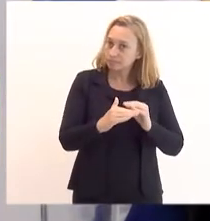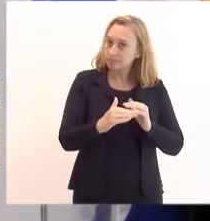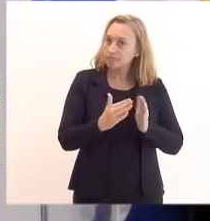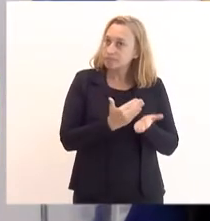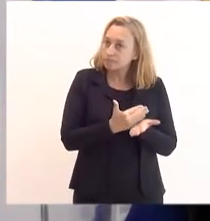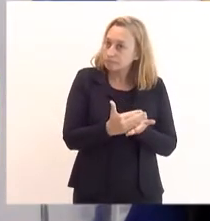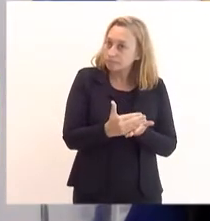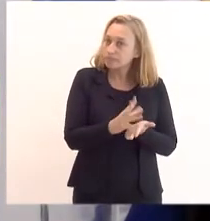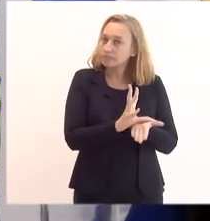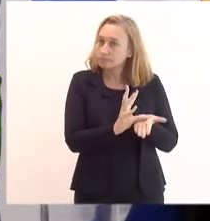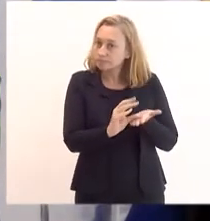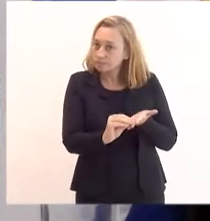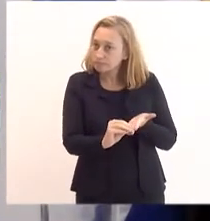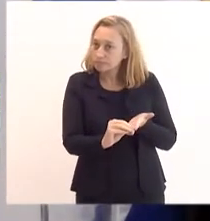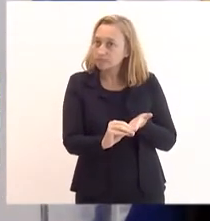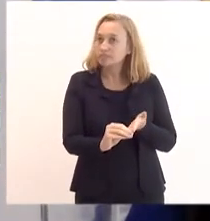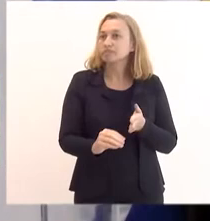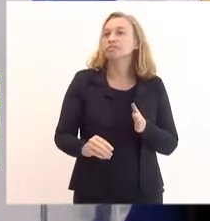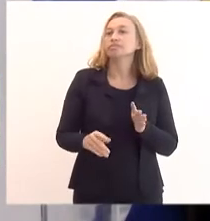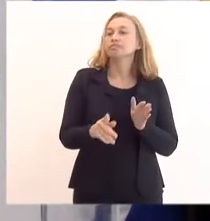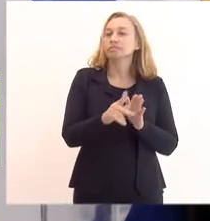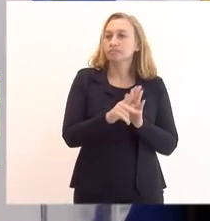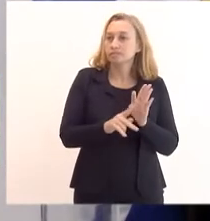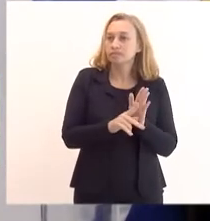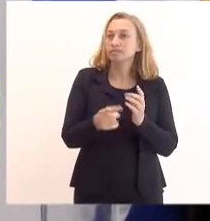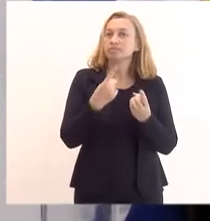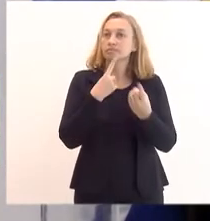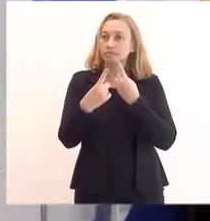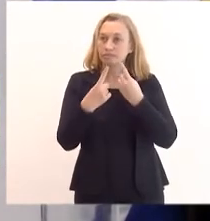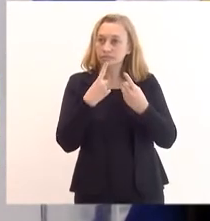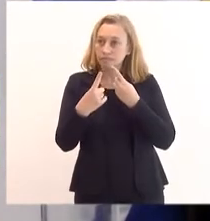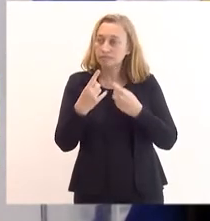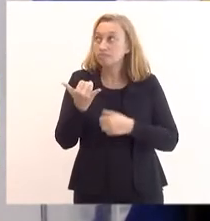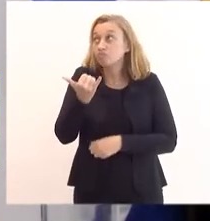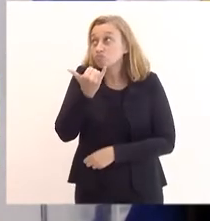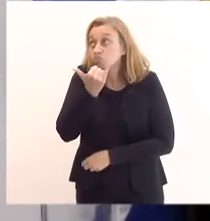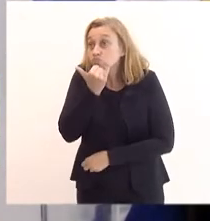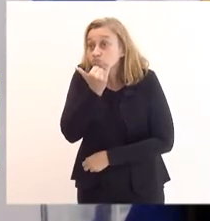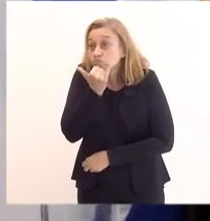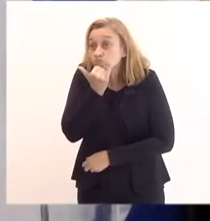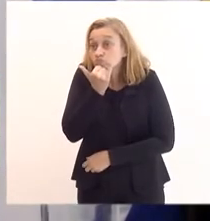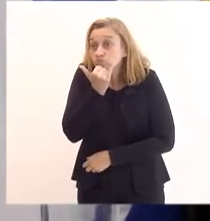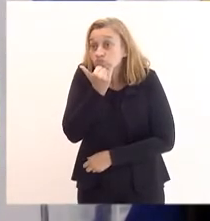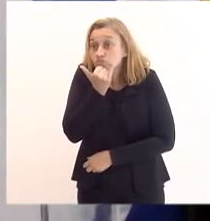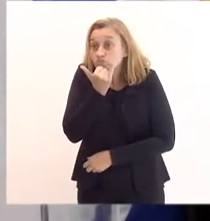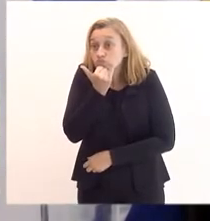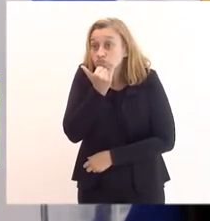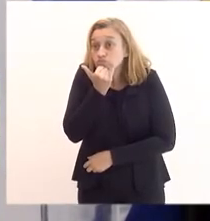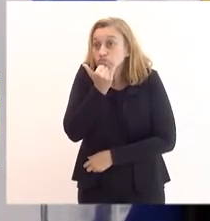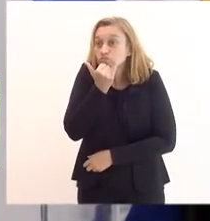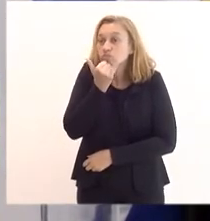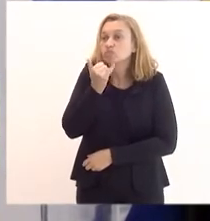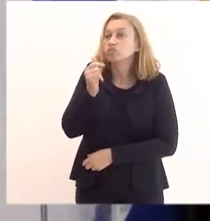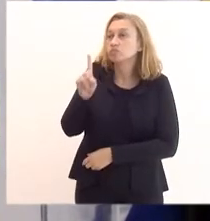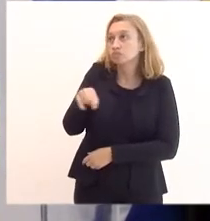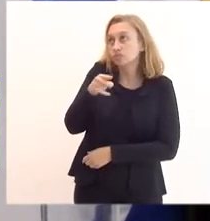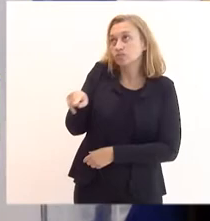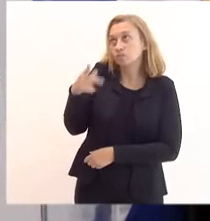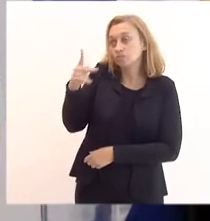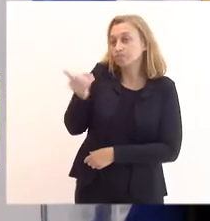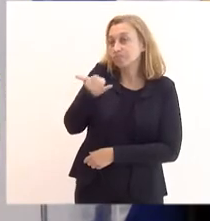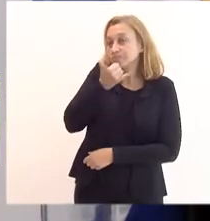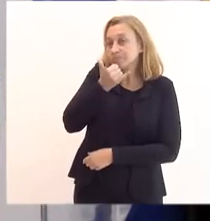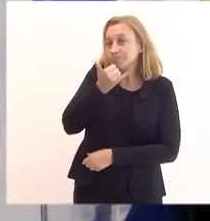pauta, que o projeto fosse discutido. Vossa Excelência, me perdoe, eu vou negar o pedido de vista e vou